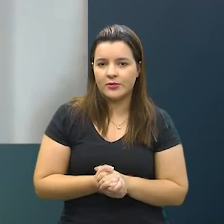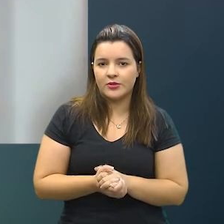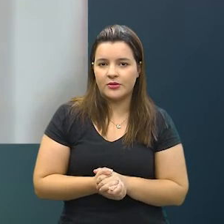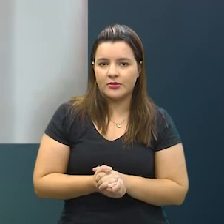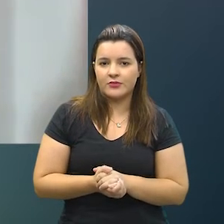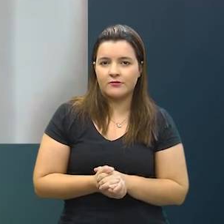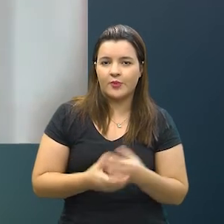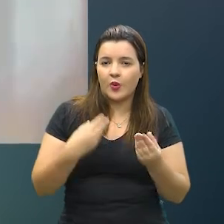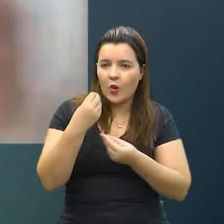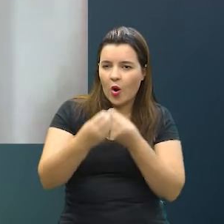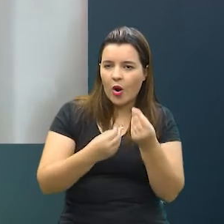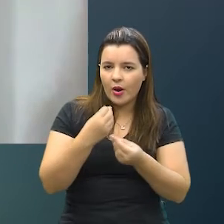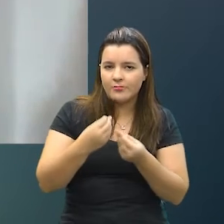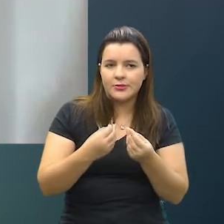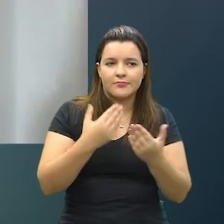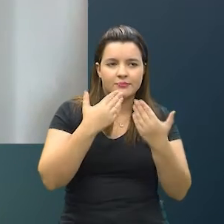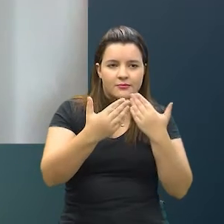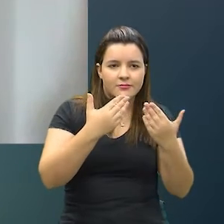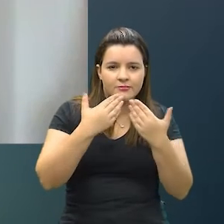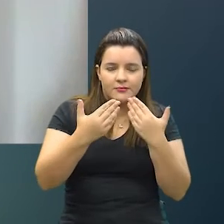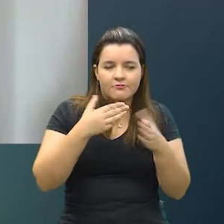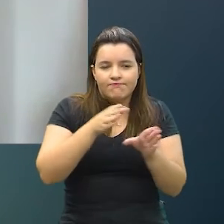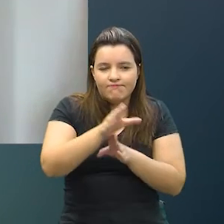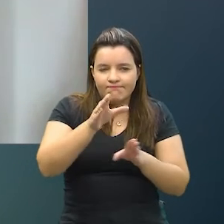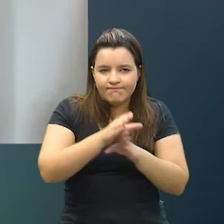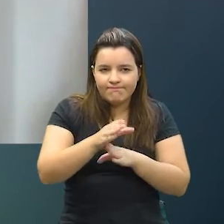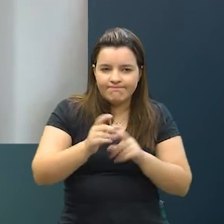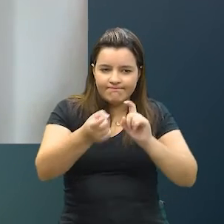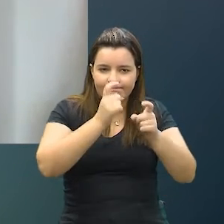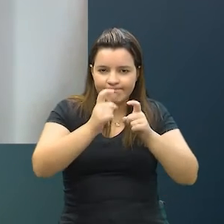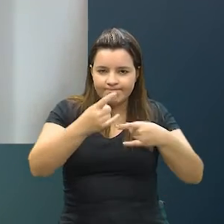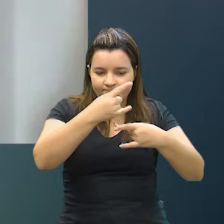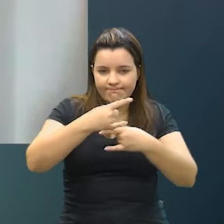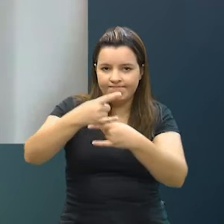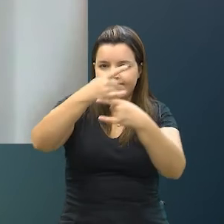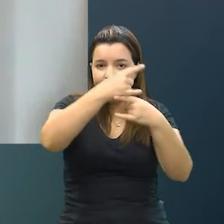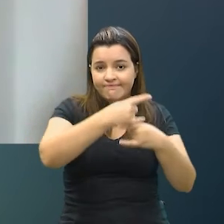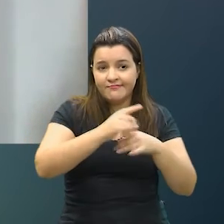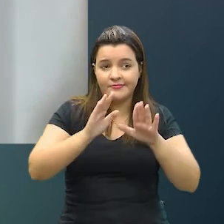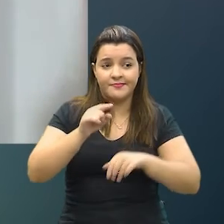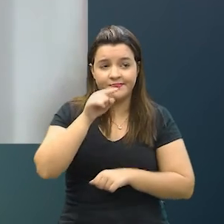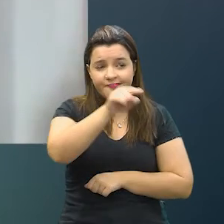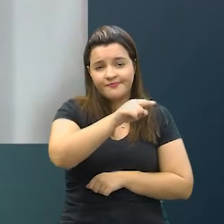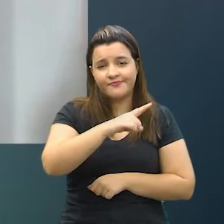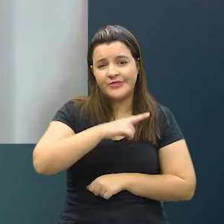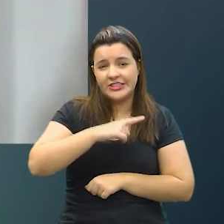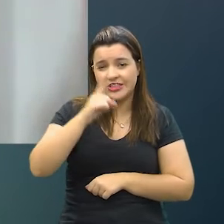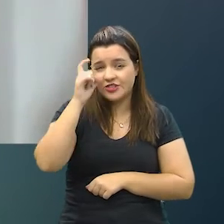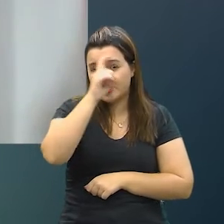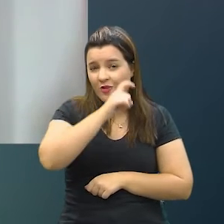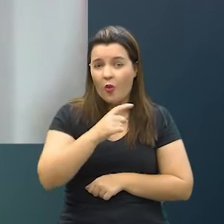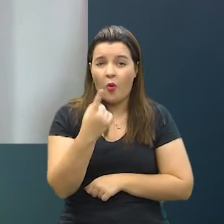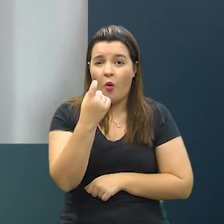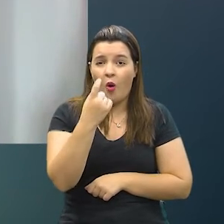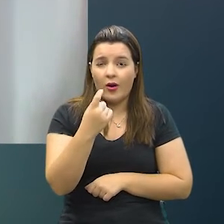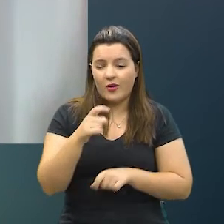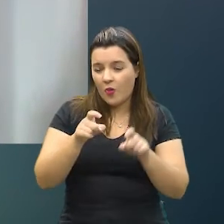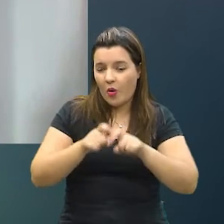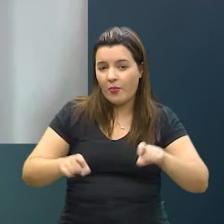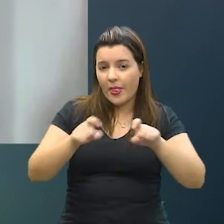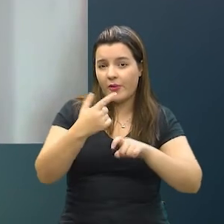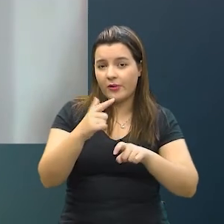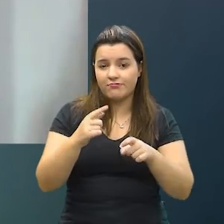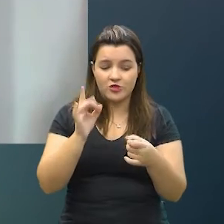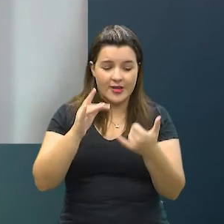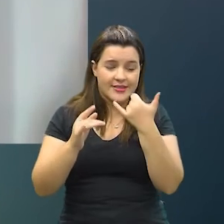entrego aqui uma consultoria digital para uma pessoa que às vezes, né, tem o celular como um único dispositivo móvel para